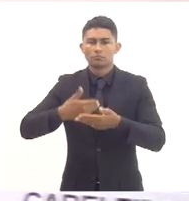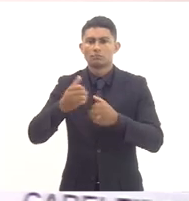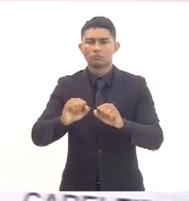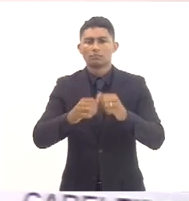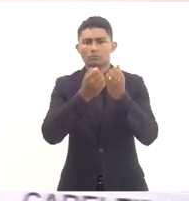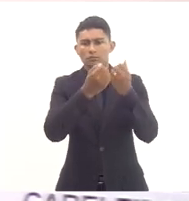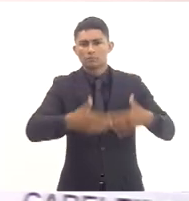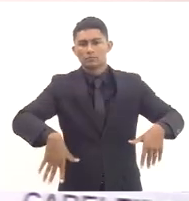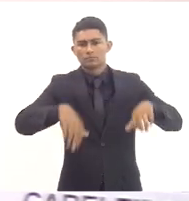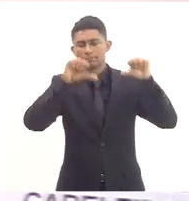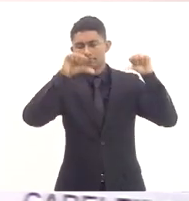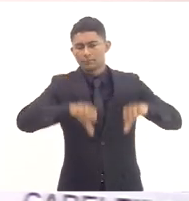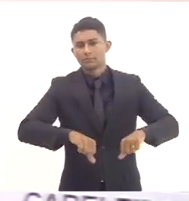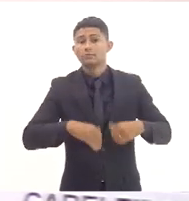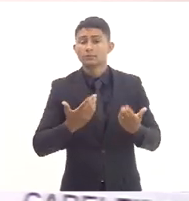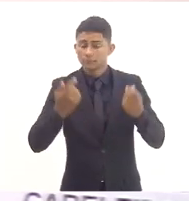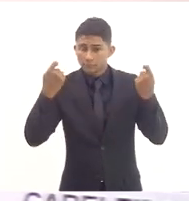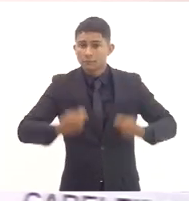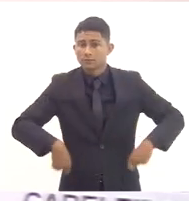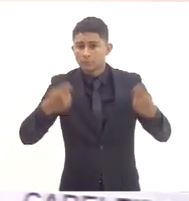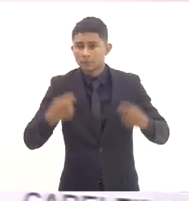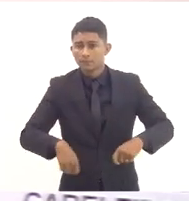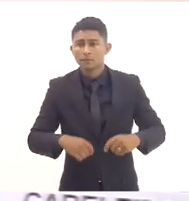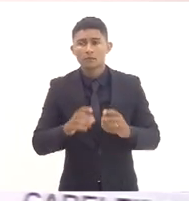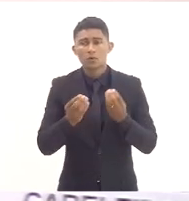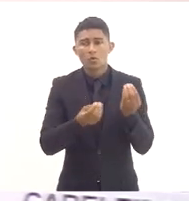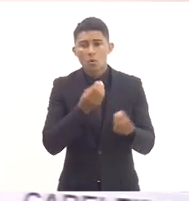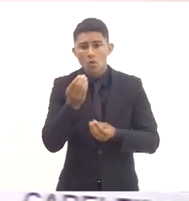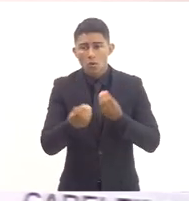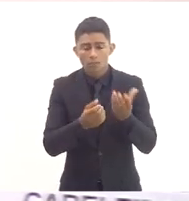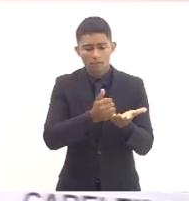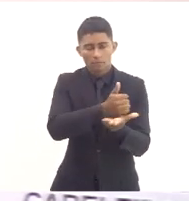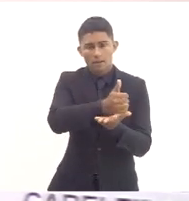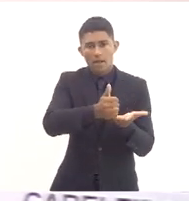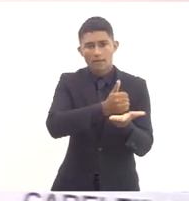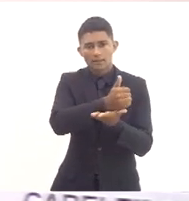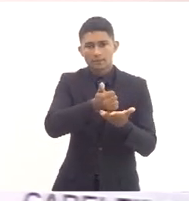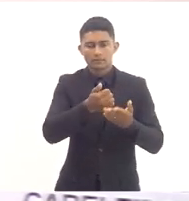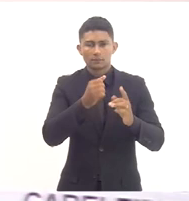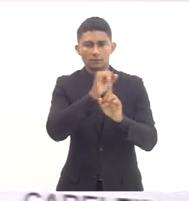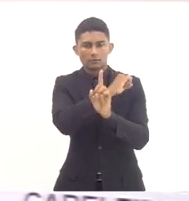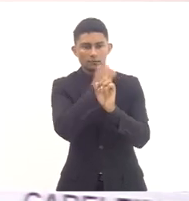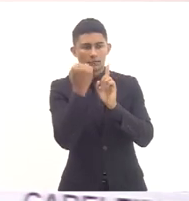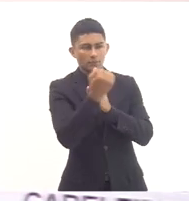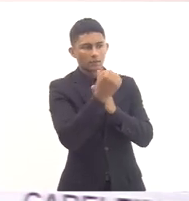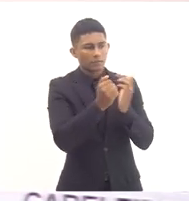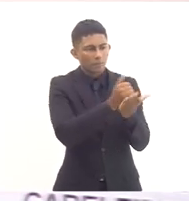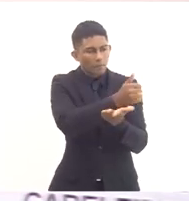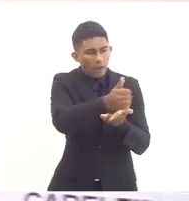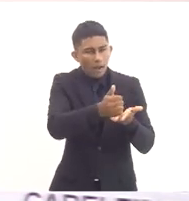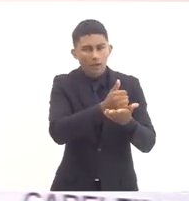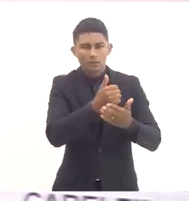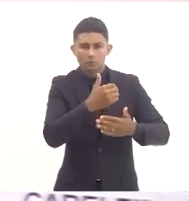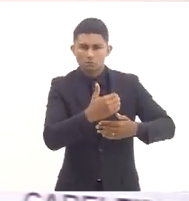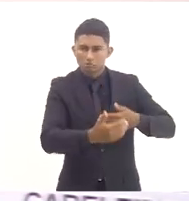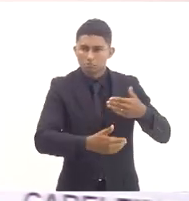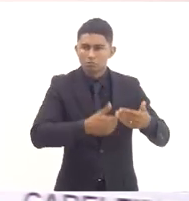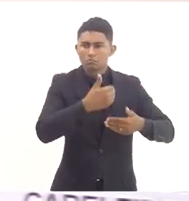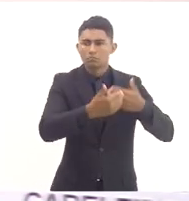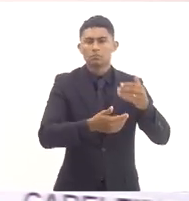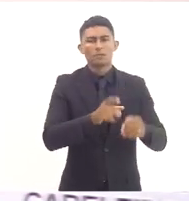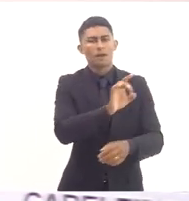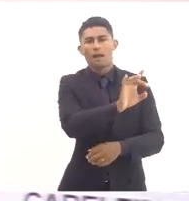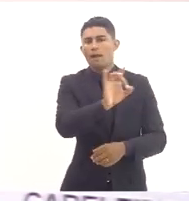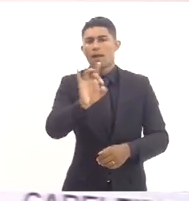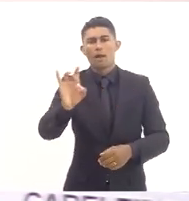água abaixo Então tem que ser conquistas alicerçados na base da sociedade de todos nós de cada um de